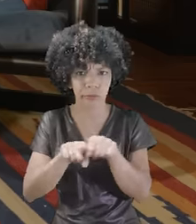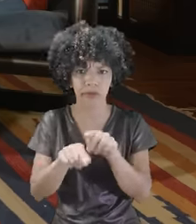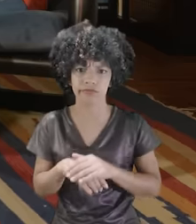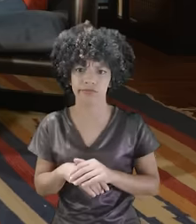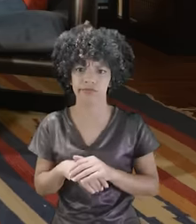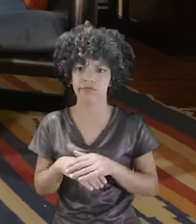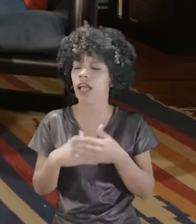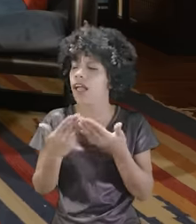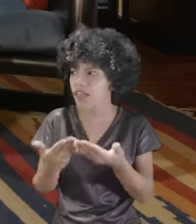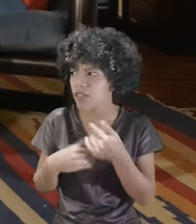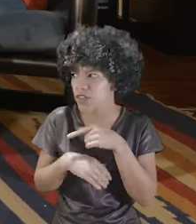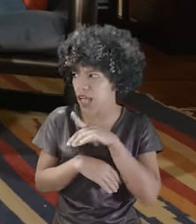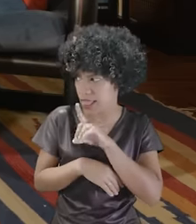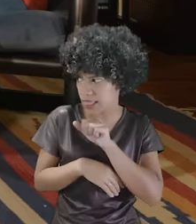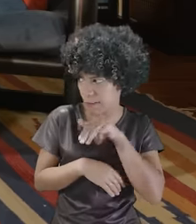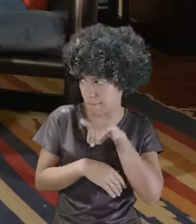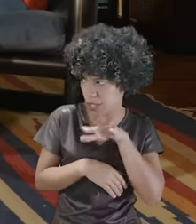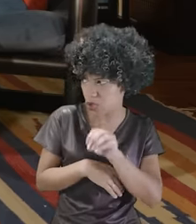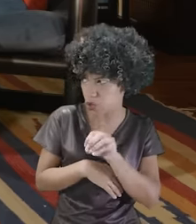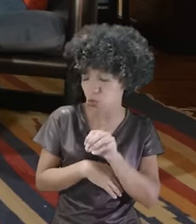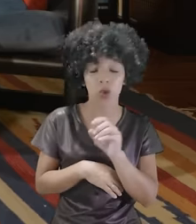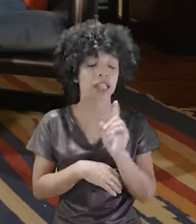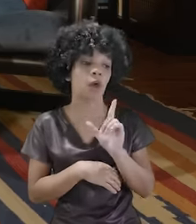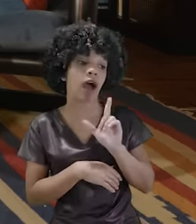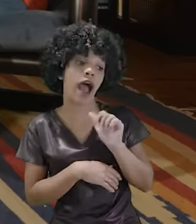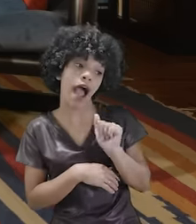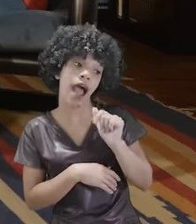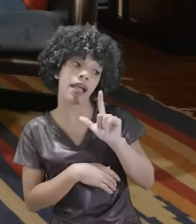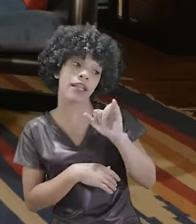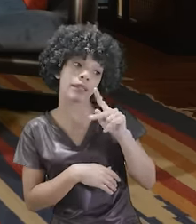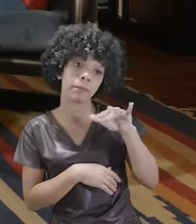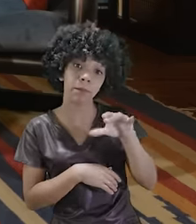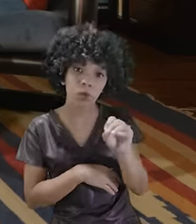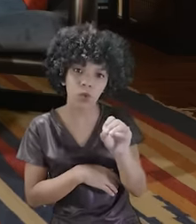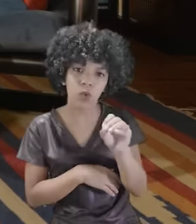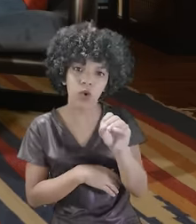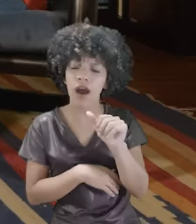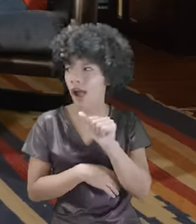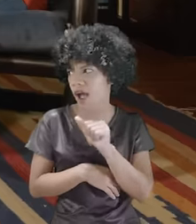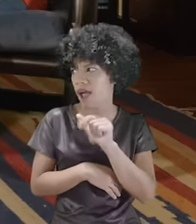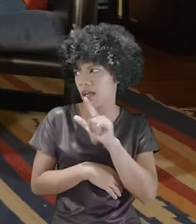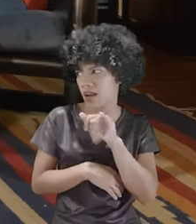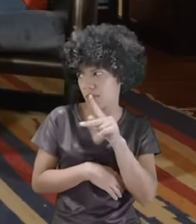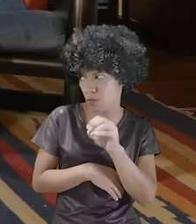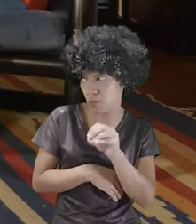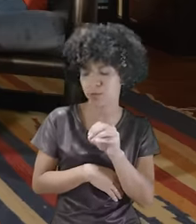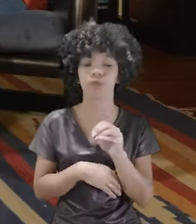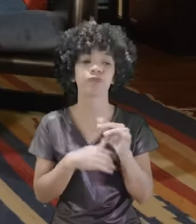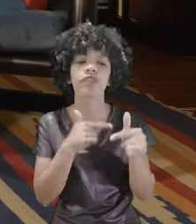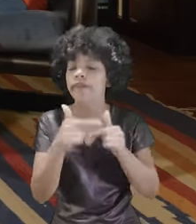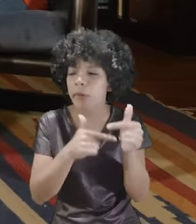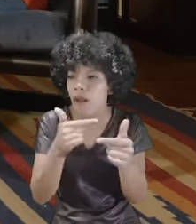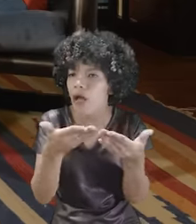e aí você era de Damasco do colégio do Olimpo Vale totally E aí a lei para não é que a gente chama aqui né E aí